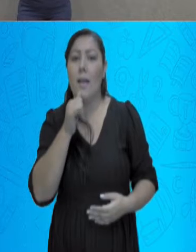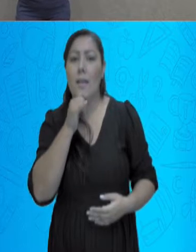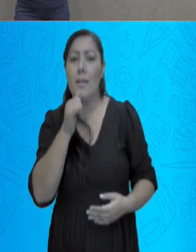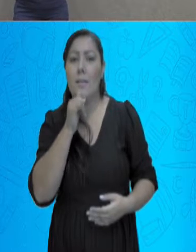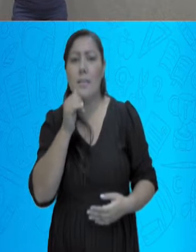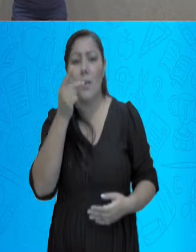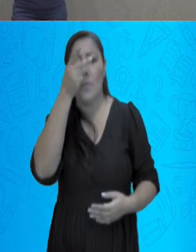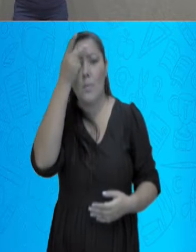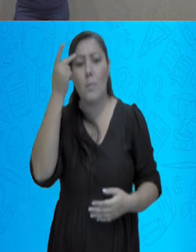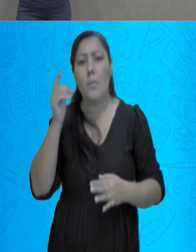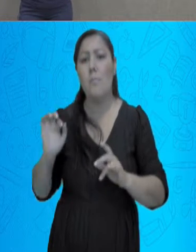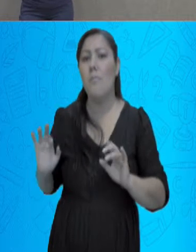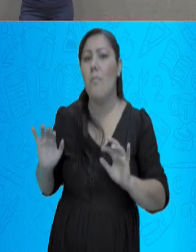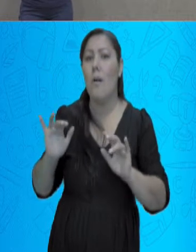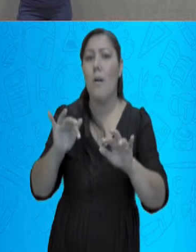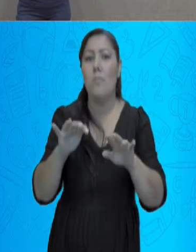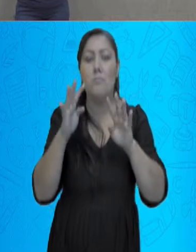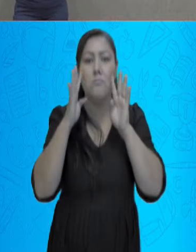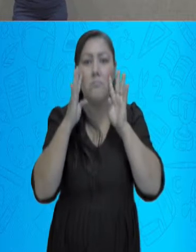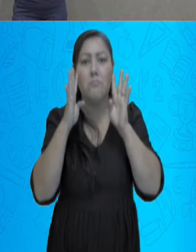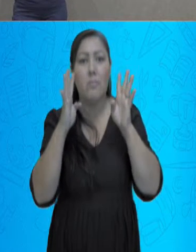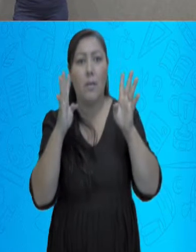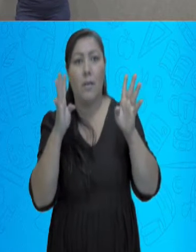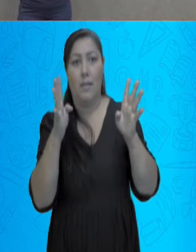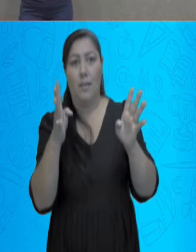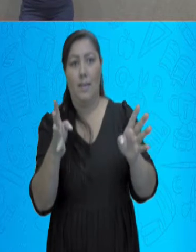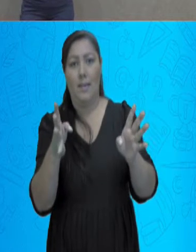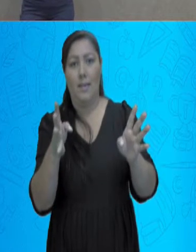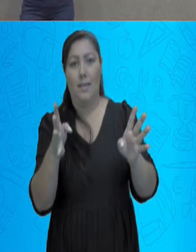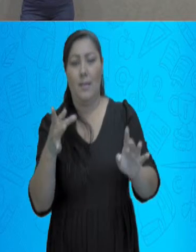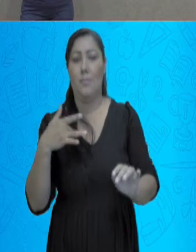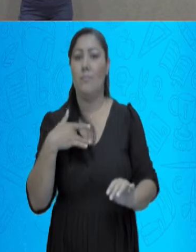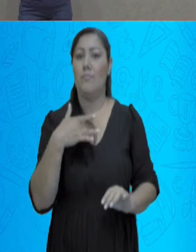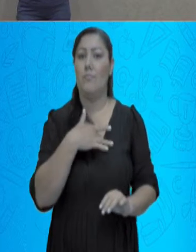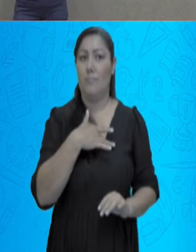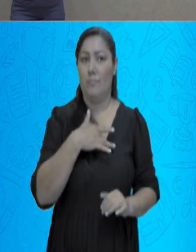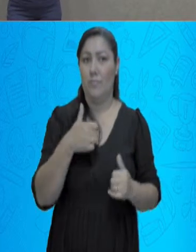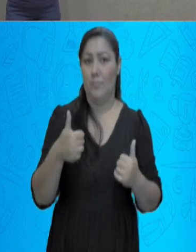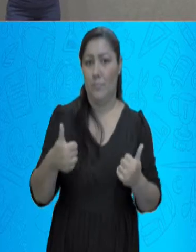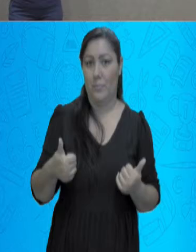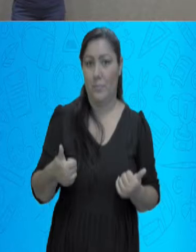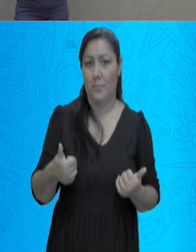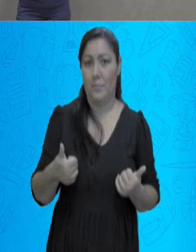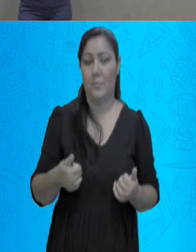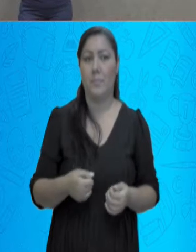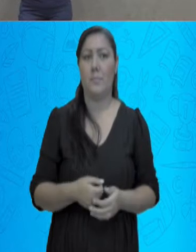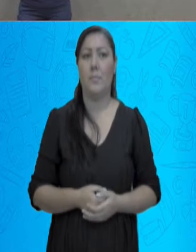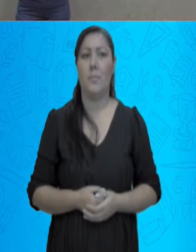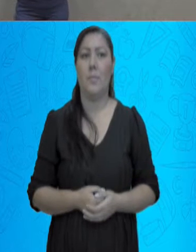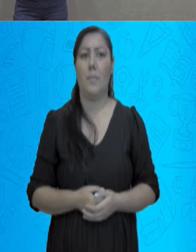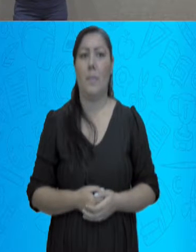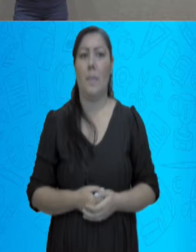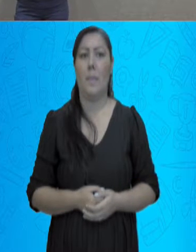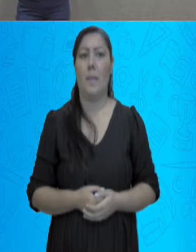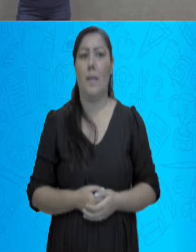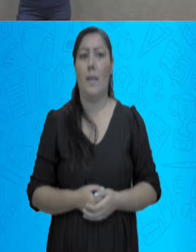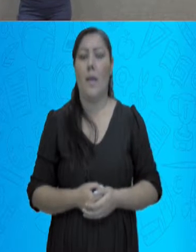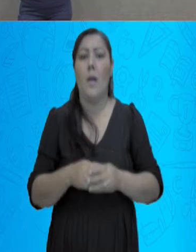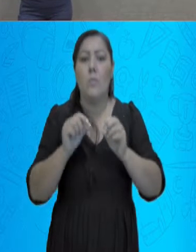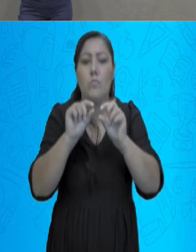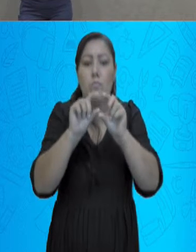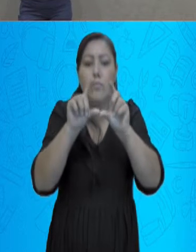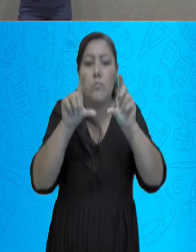de alerta de saúde. E a visibilidade maior desse tipo de cartaz é a data, que